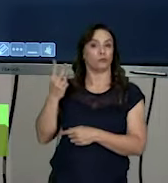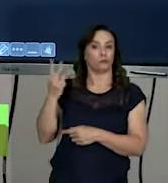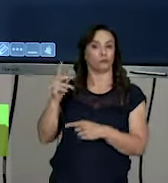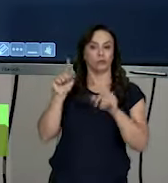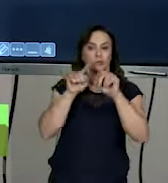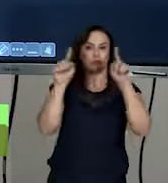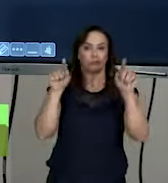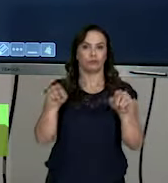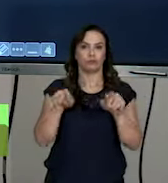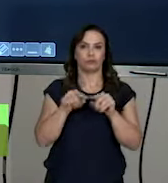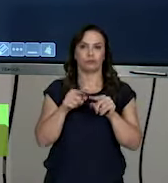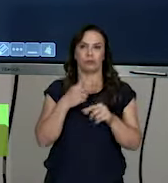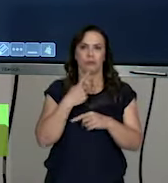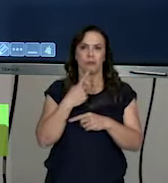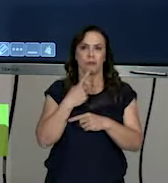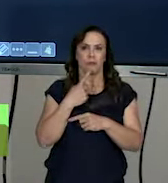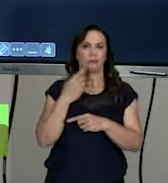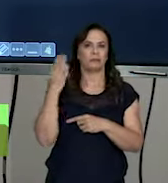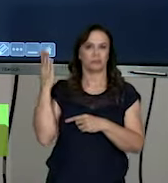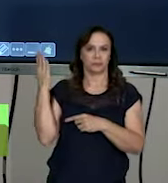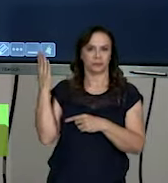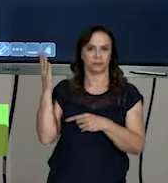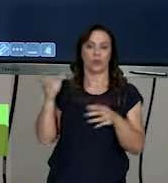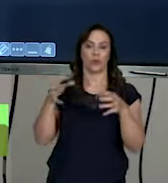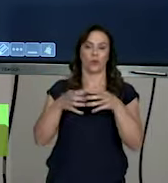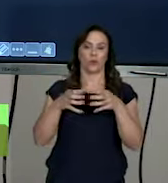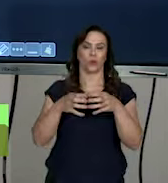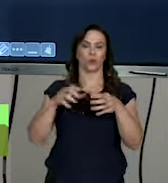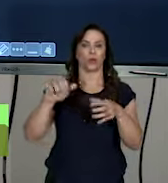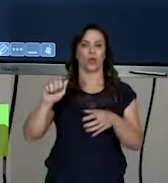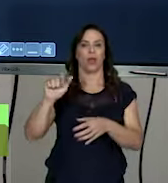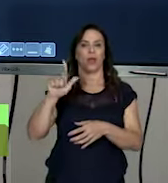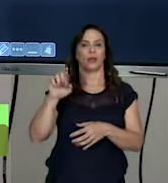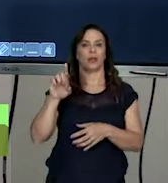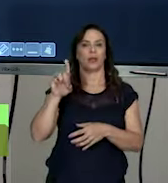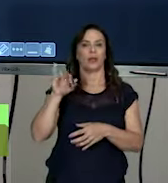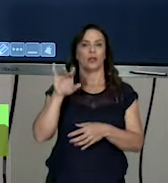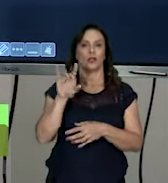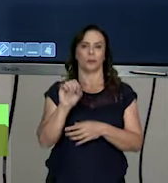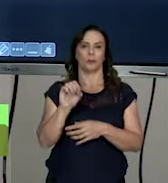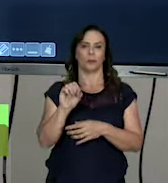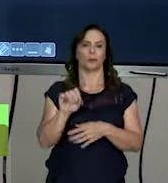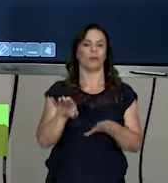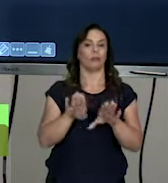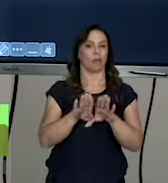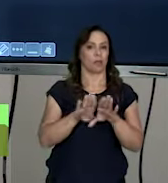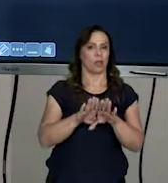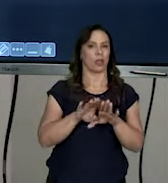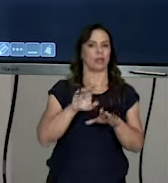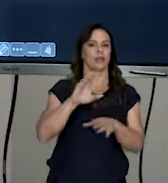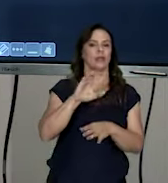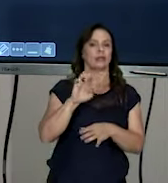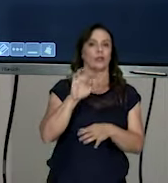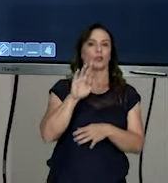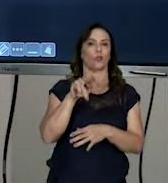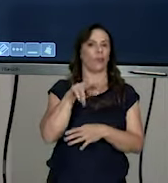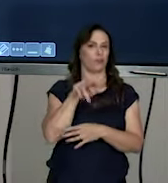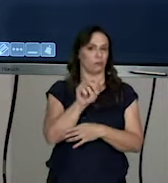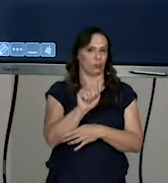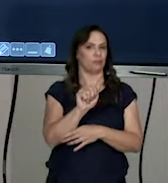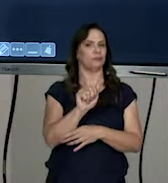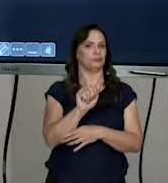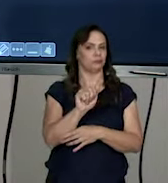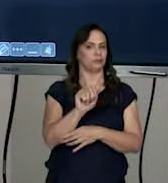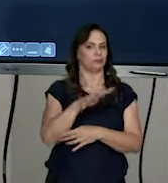essas estruturas, fazem parte do grupo aldeído e do grupo cetona em química. Então, o que esses dois grupos